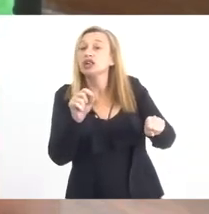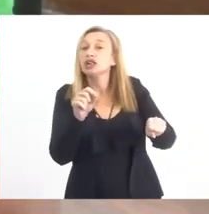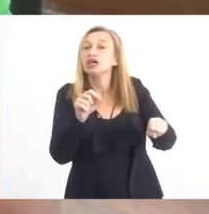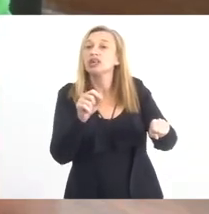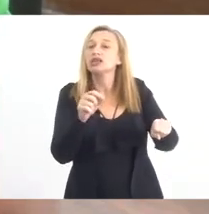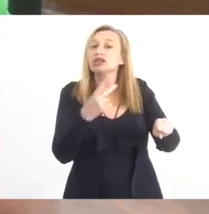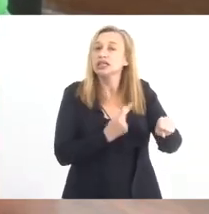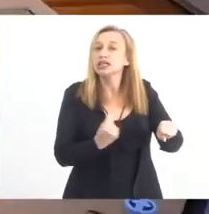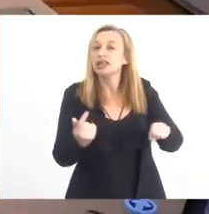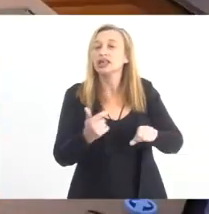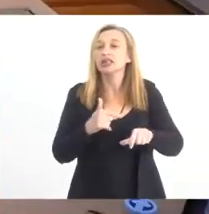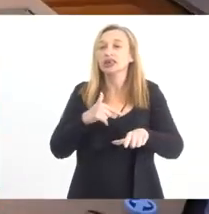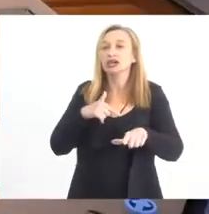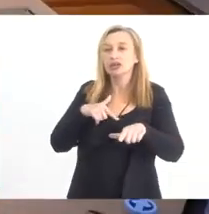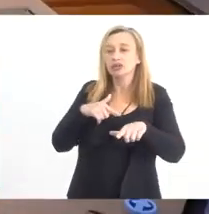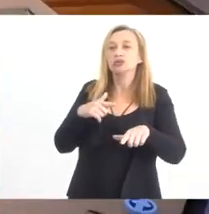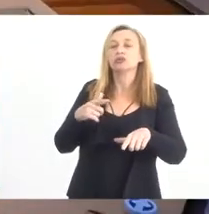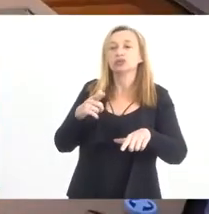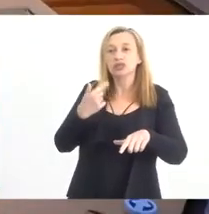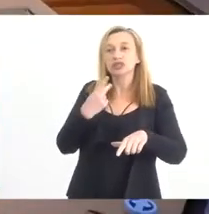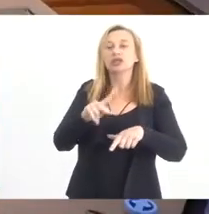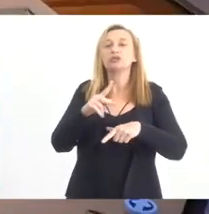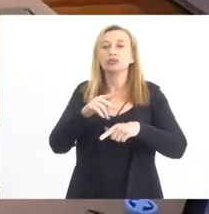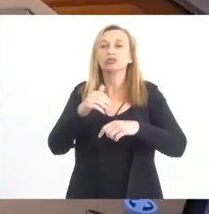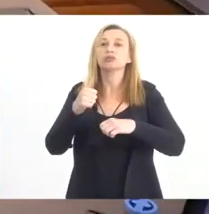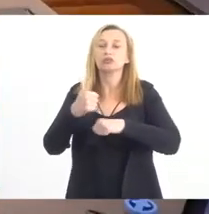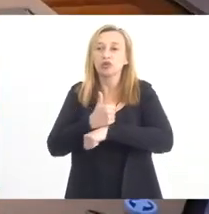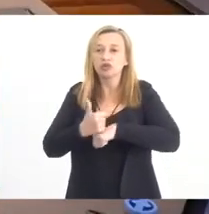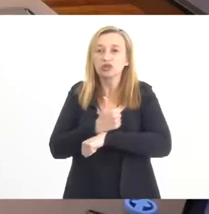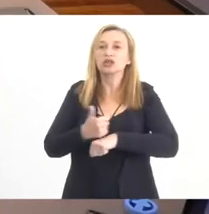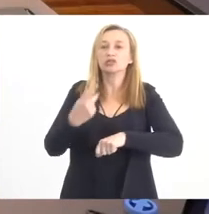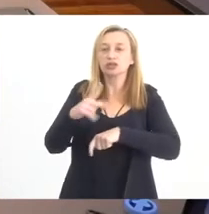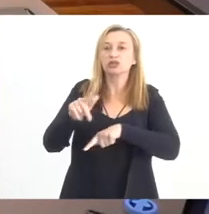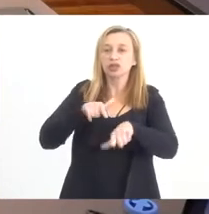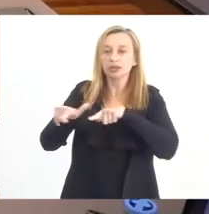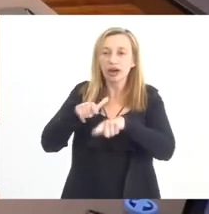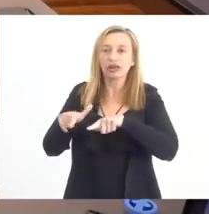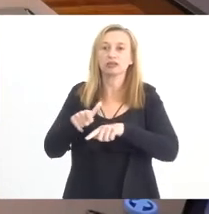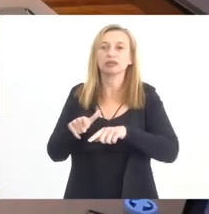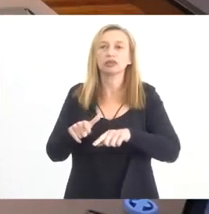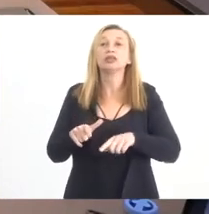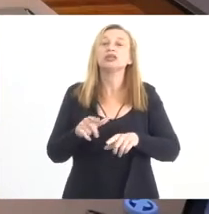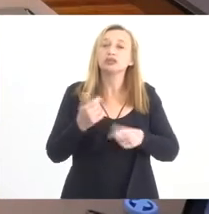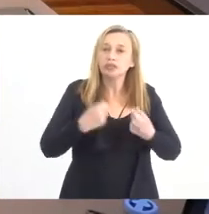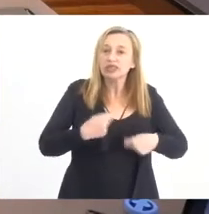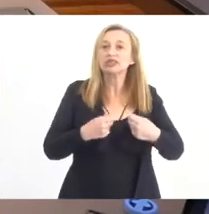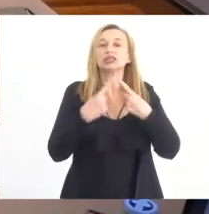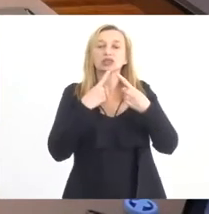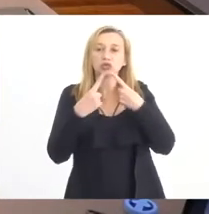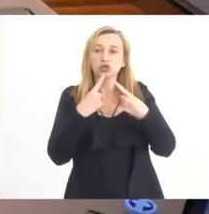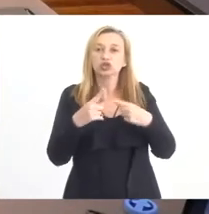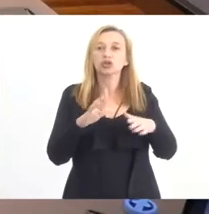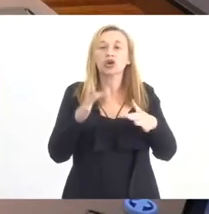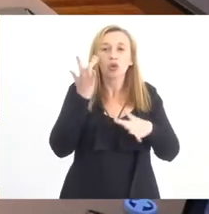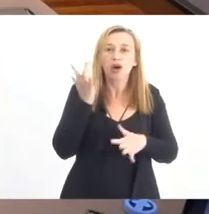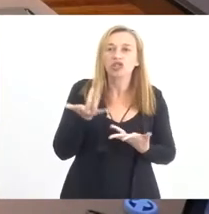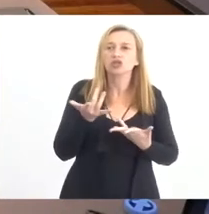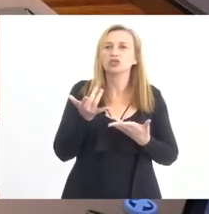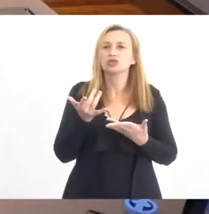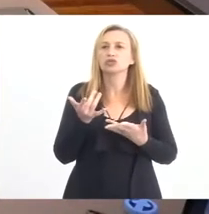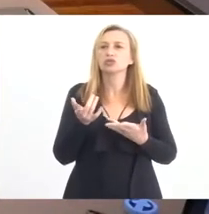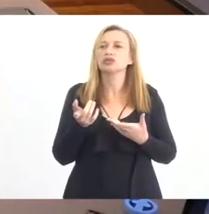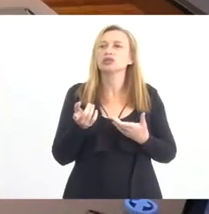dali. Você já ter a sua qualificação, já sai direto para onde? Para Gerdau. Então, isso tem que ser discutido. Então, eu acho que vai